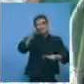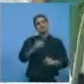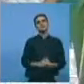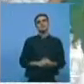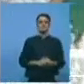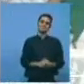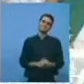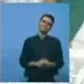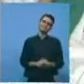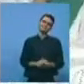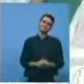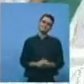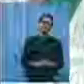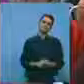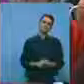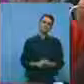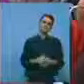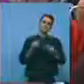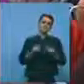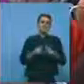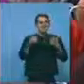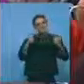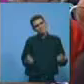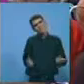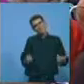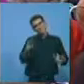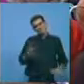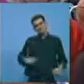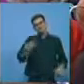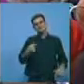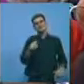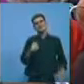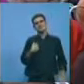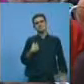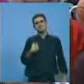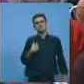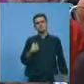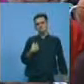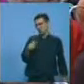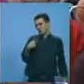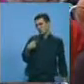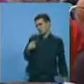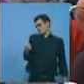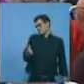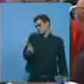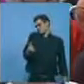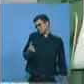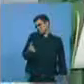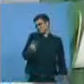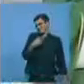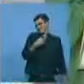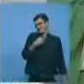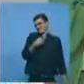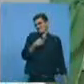Mas se eu vou acumulando no meu coração, será que eu conseguiria fazer esse exercício tão pequenininho